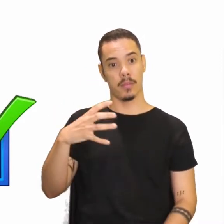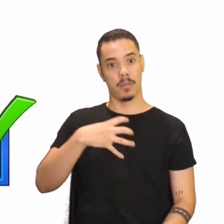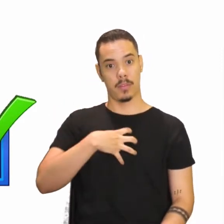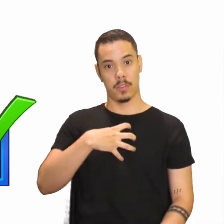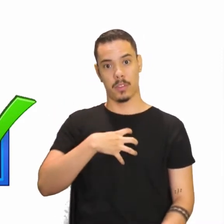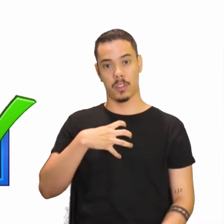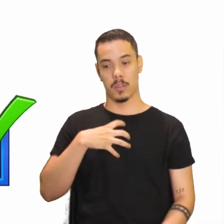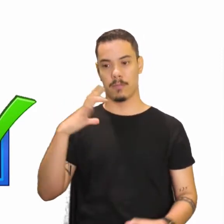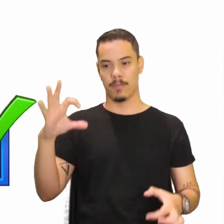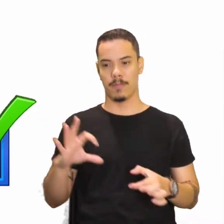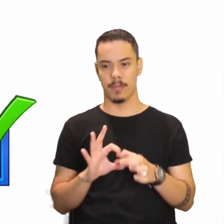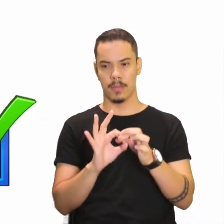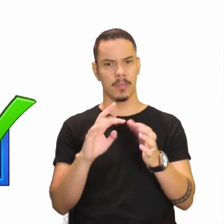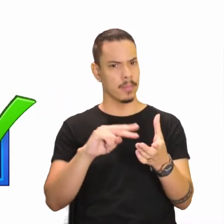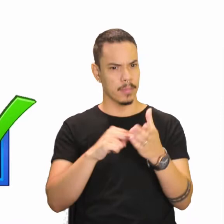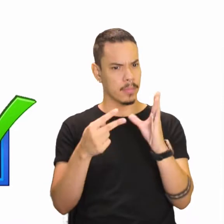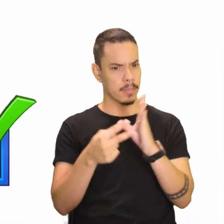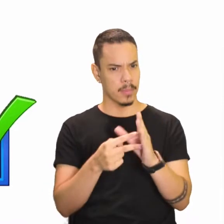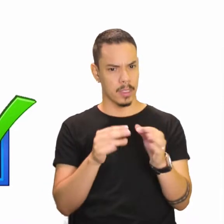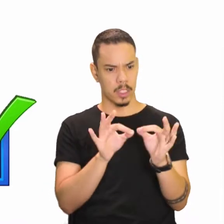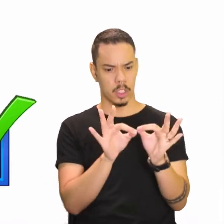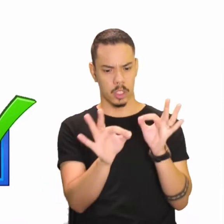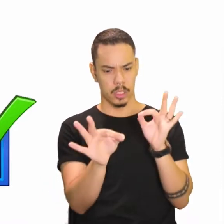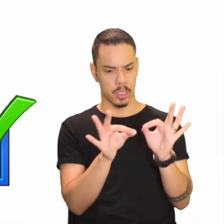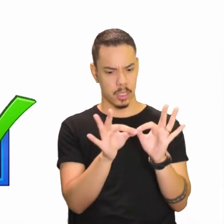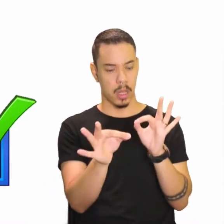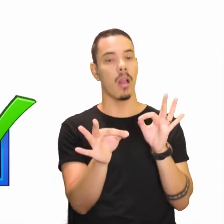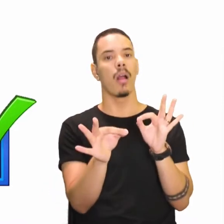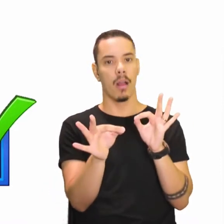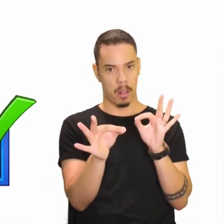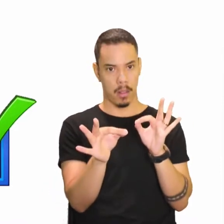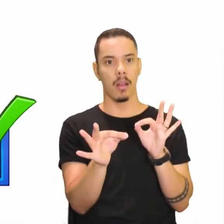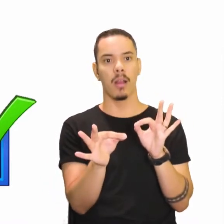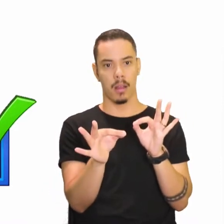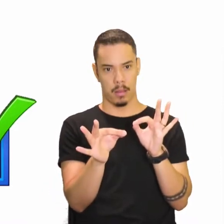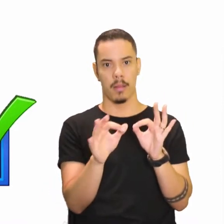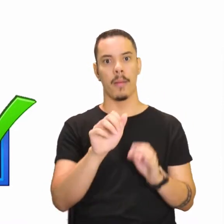você vai encaixar. É distância? Opa, é distância. Então,